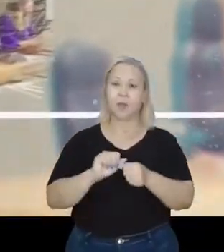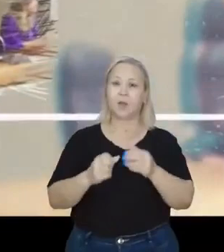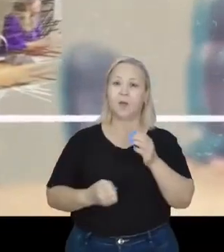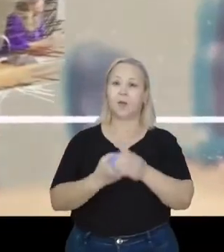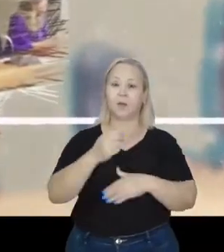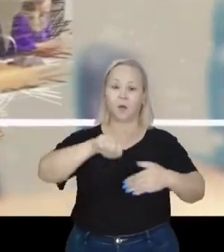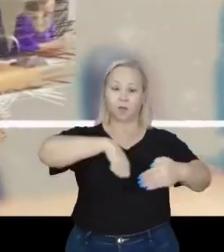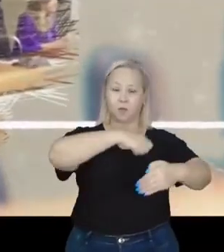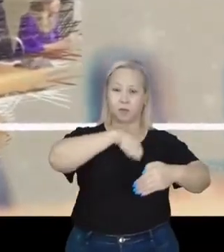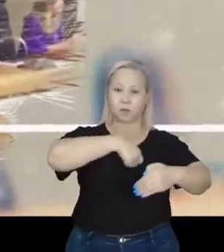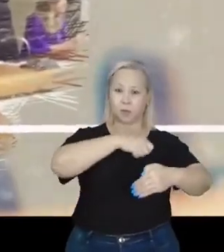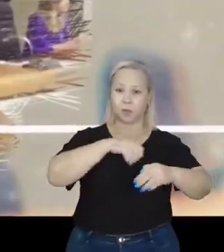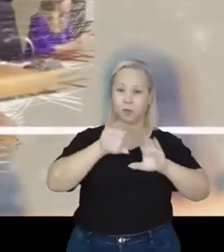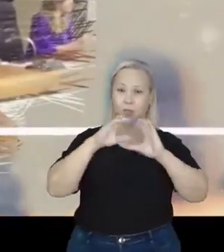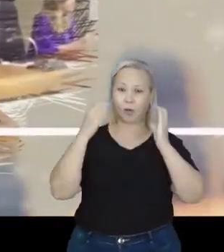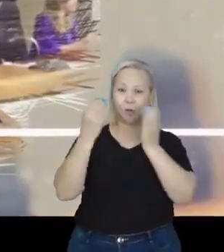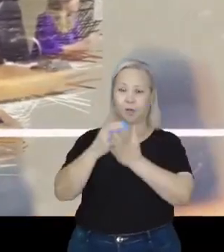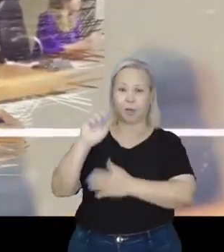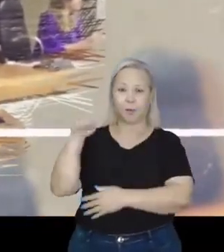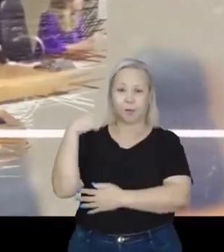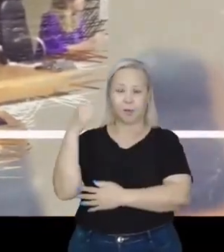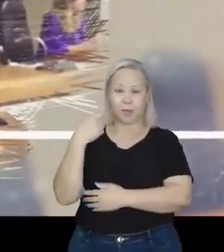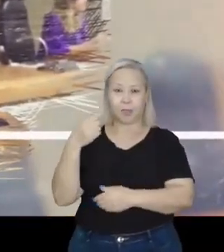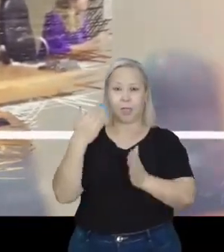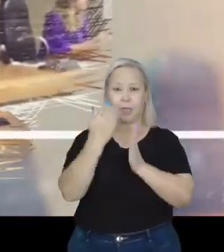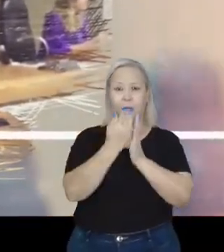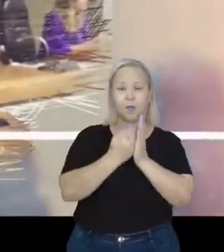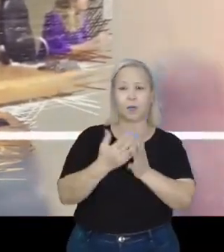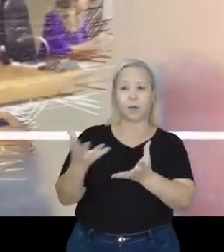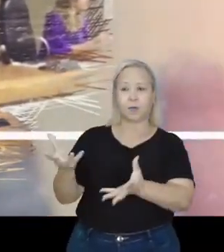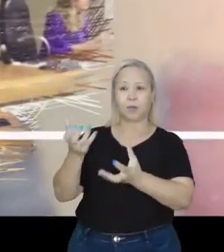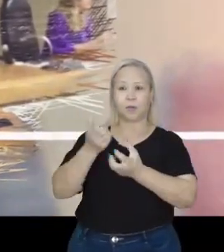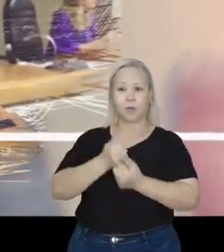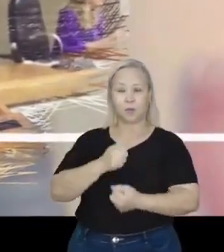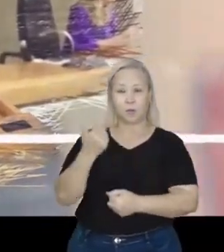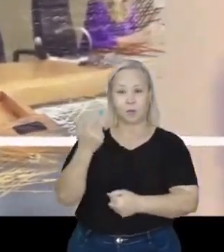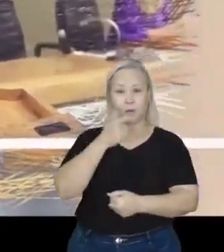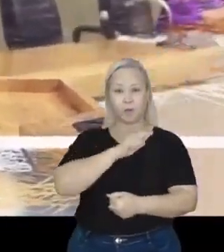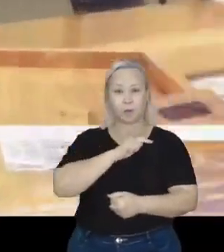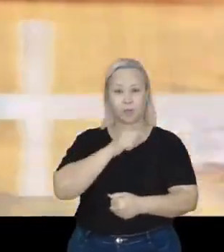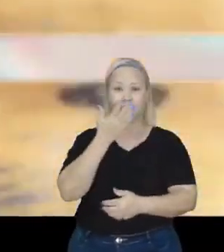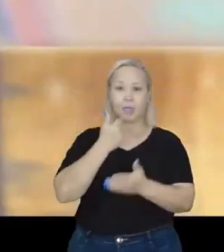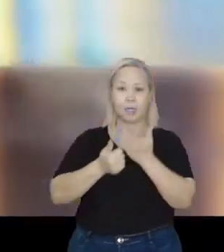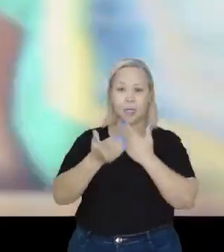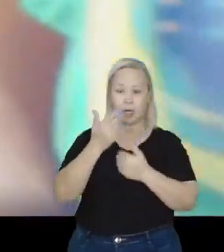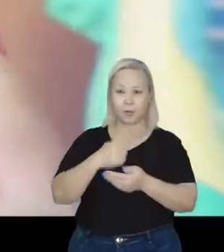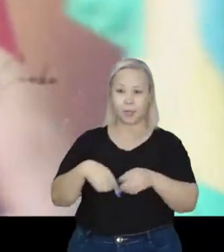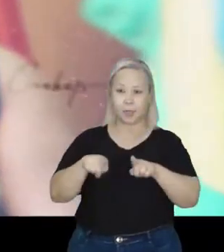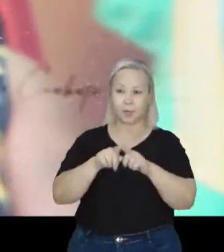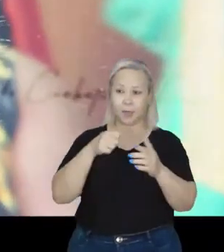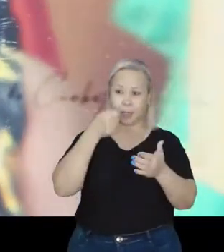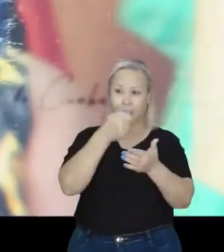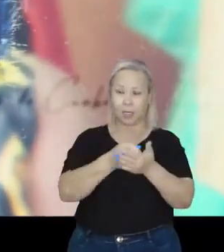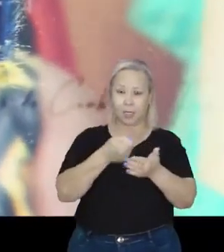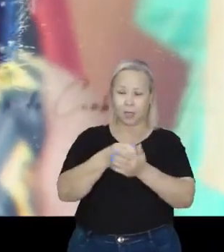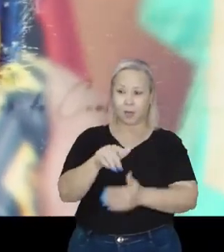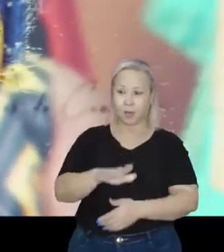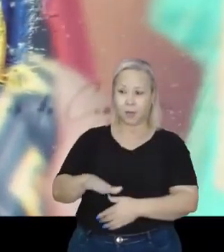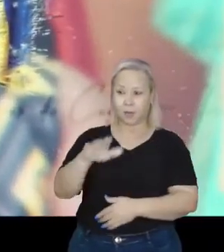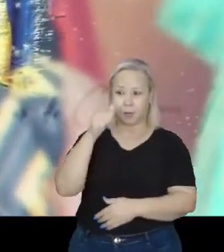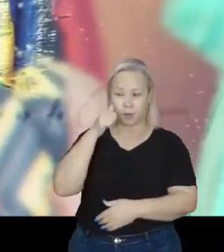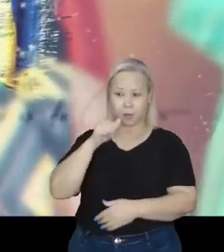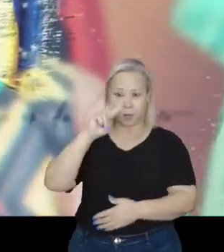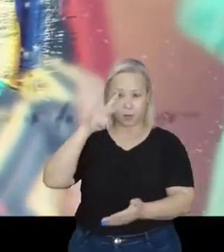Alegre. Foi autora do Programa de Aquisição de Alimentos Municipal e luta pela renda básica. Como reconhecimento